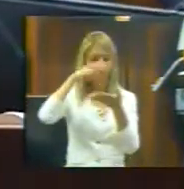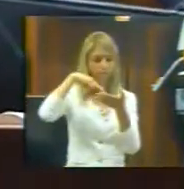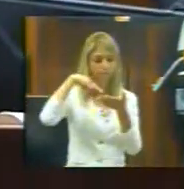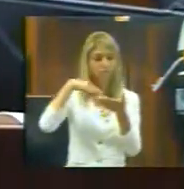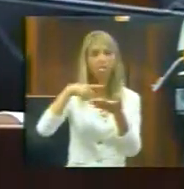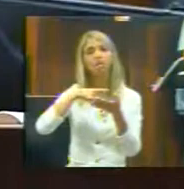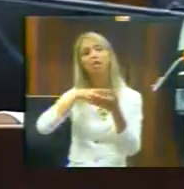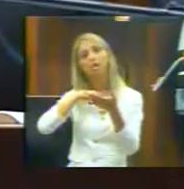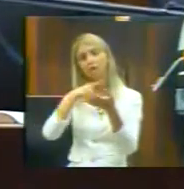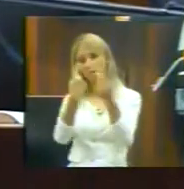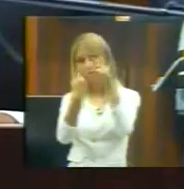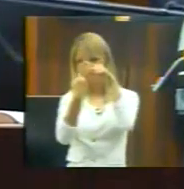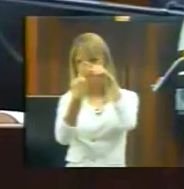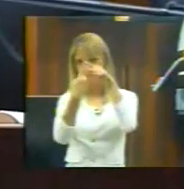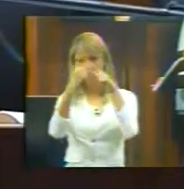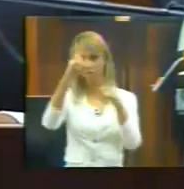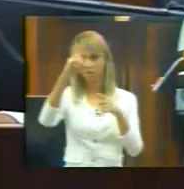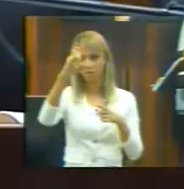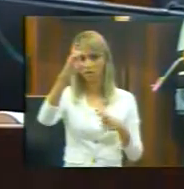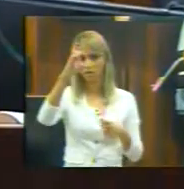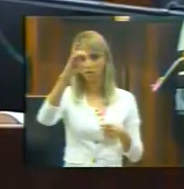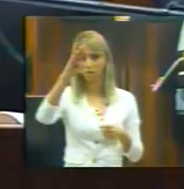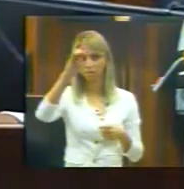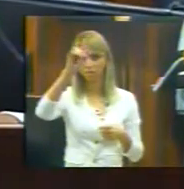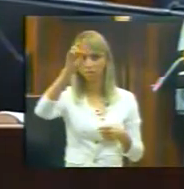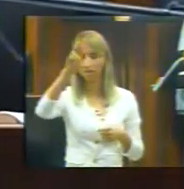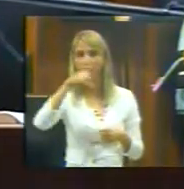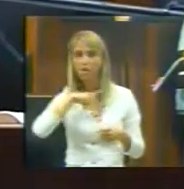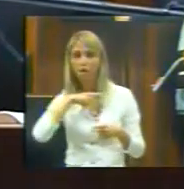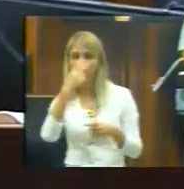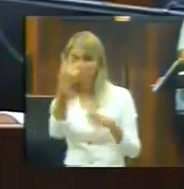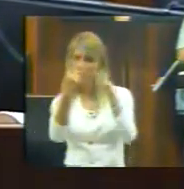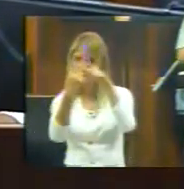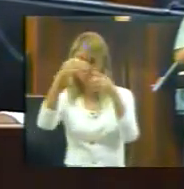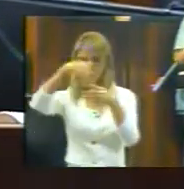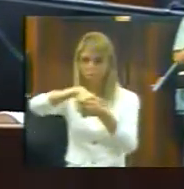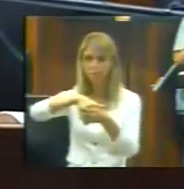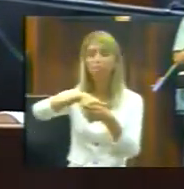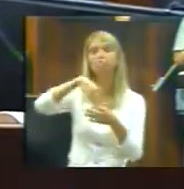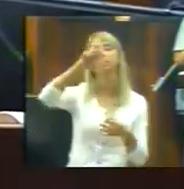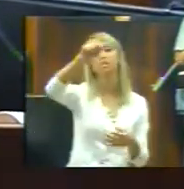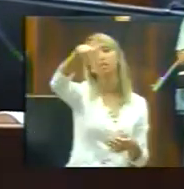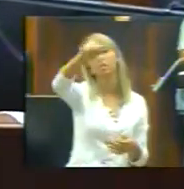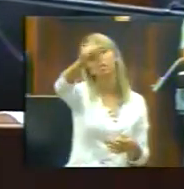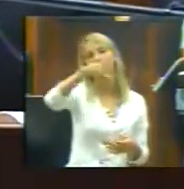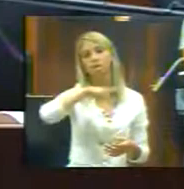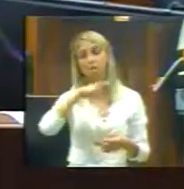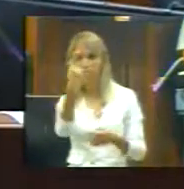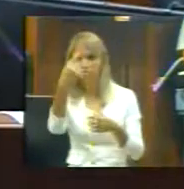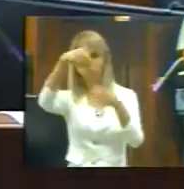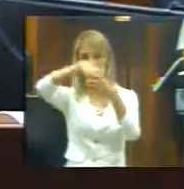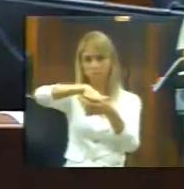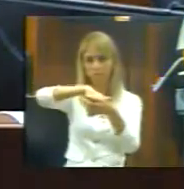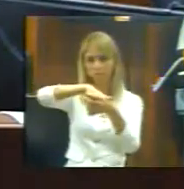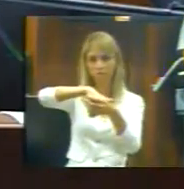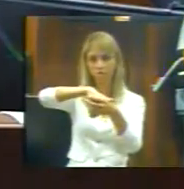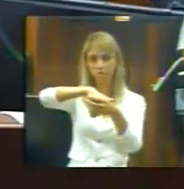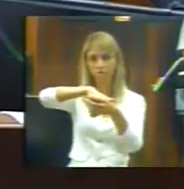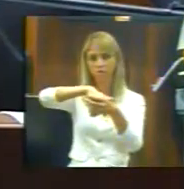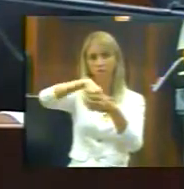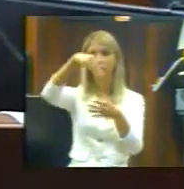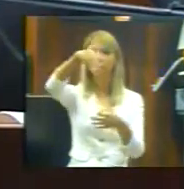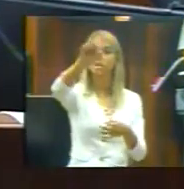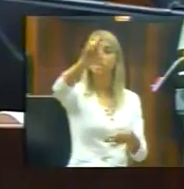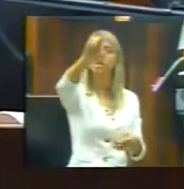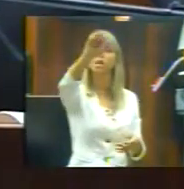A candidata Débora está com 2 votos. A candidata Ana Beatriz com 1 voto. A candidata Mayara com